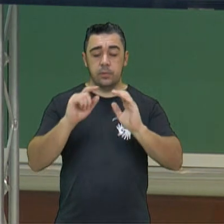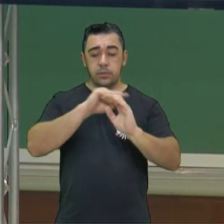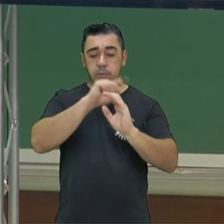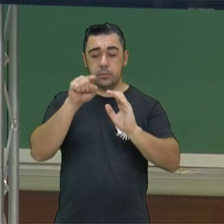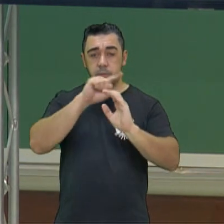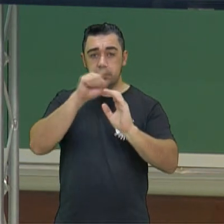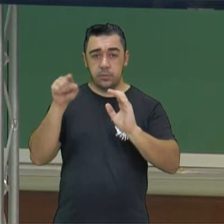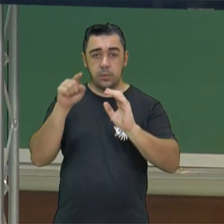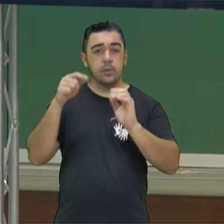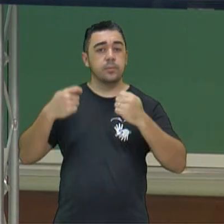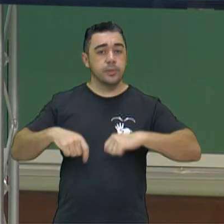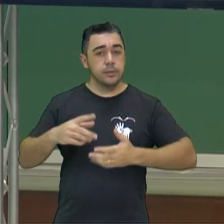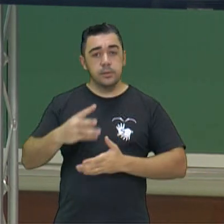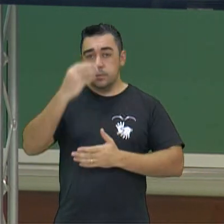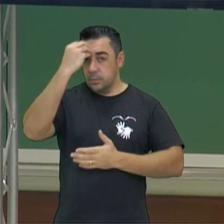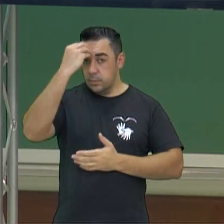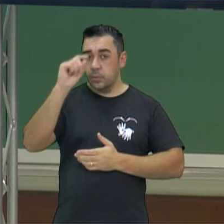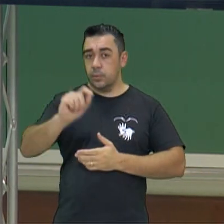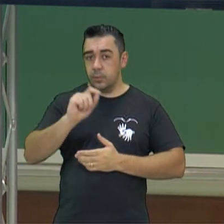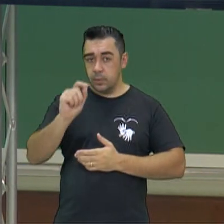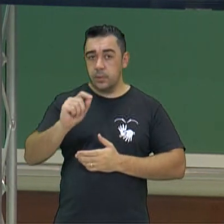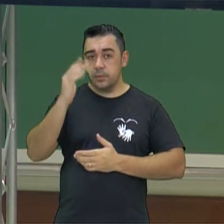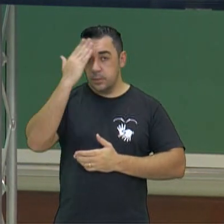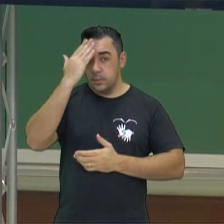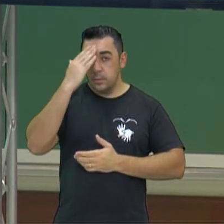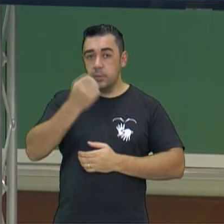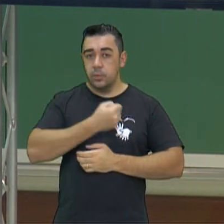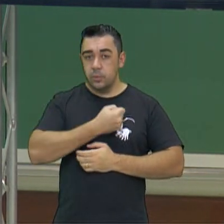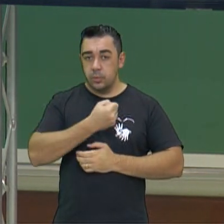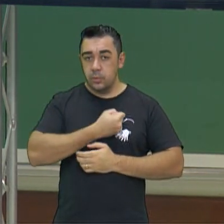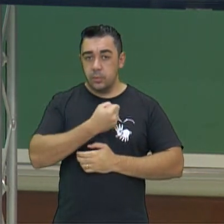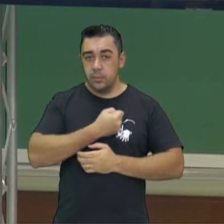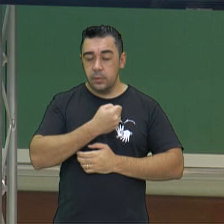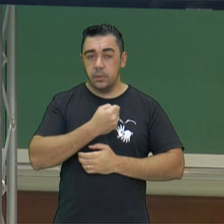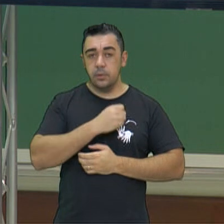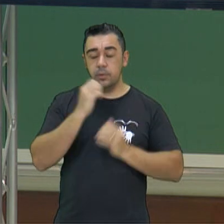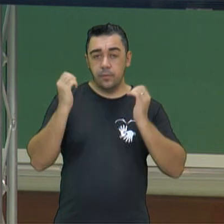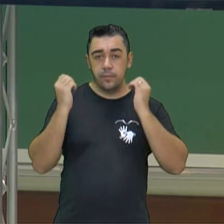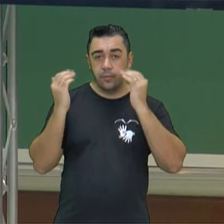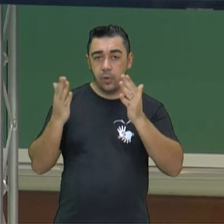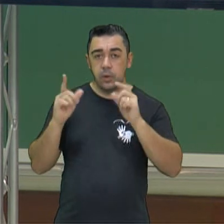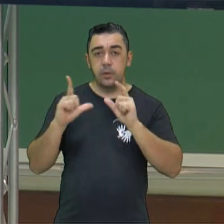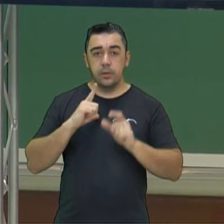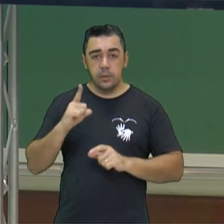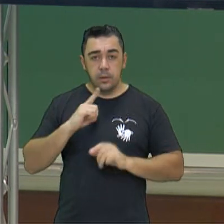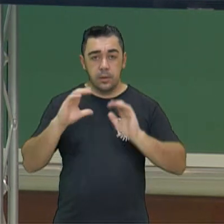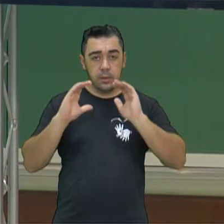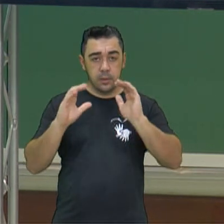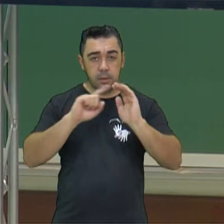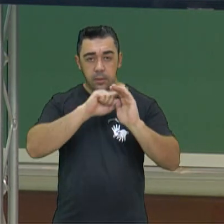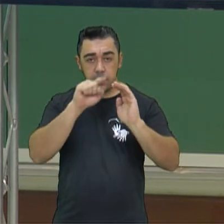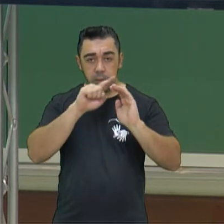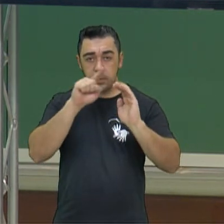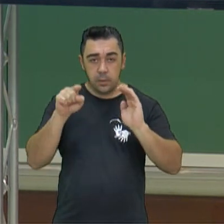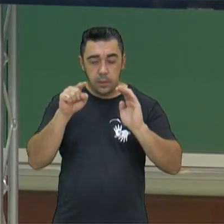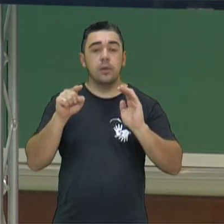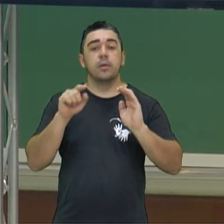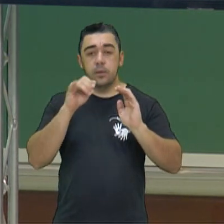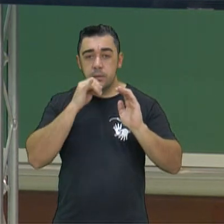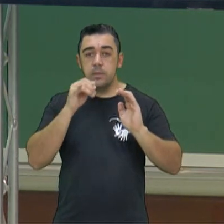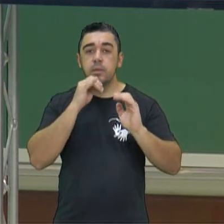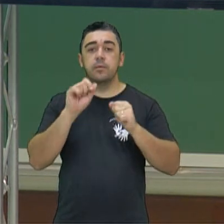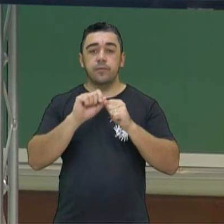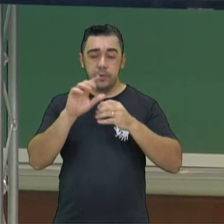tenho que estar bem ciente que eu vou pegar o número que está ou letra fora do parênteses ou do colchetes e chaves e